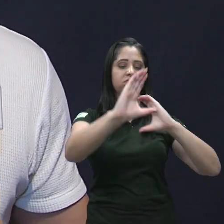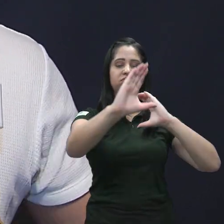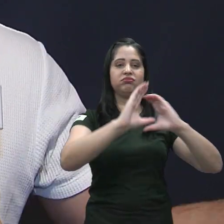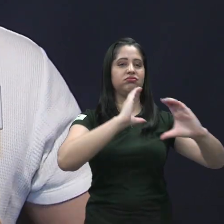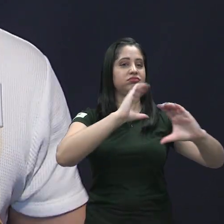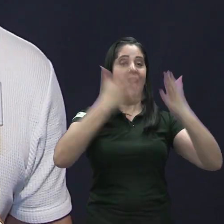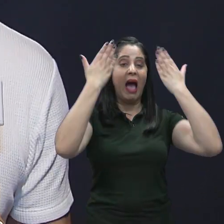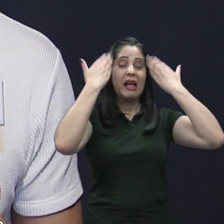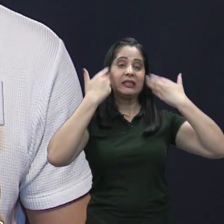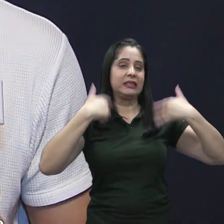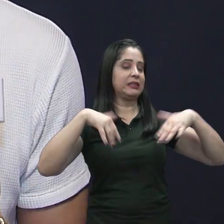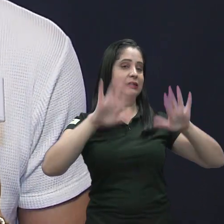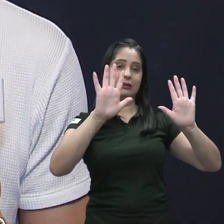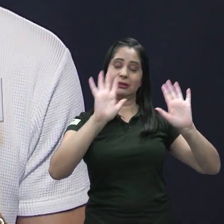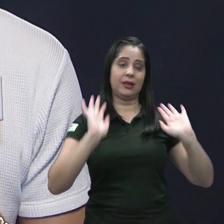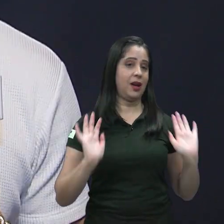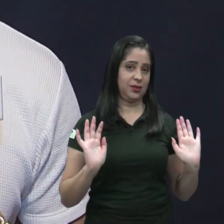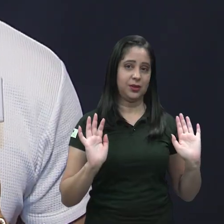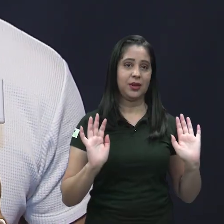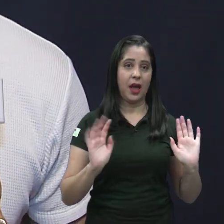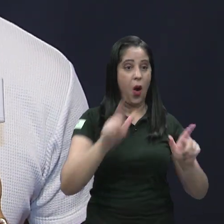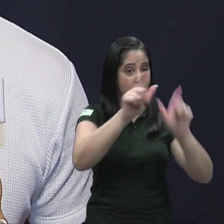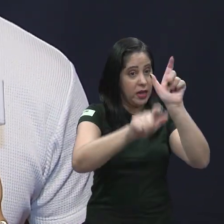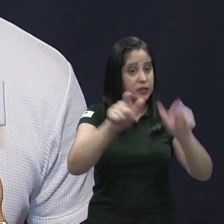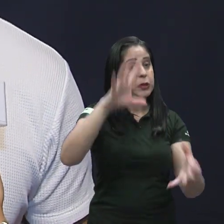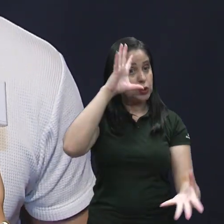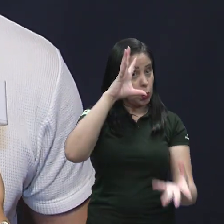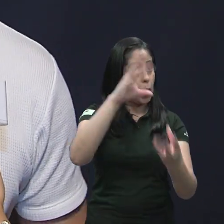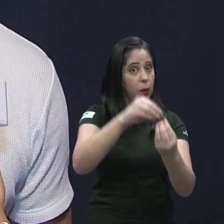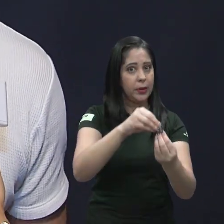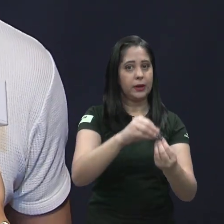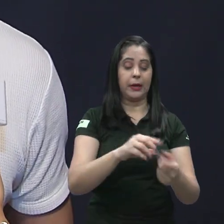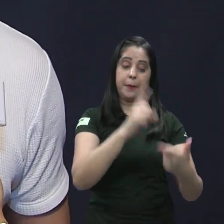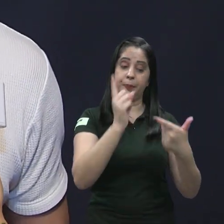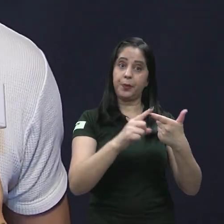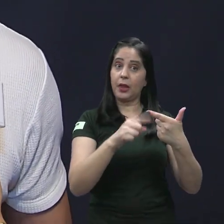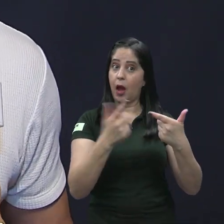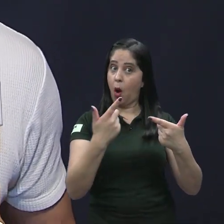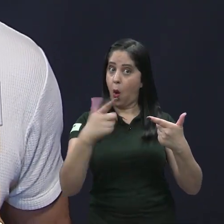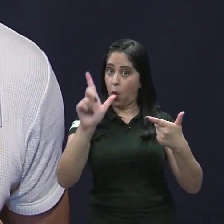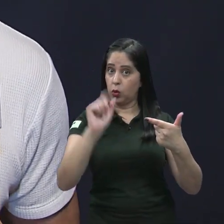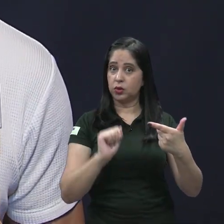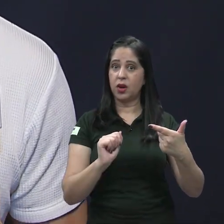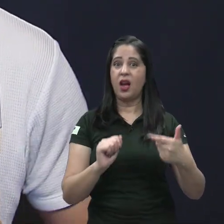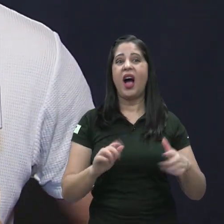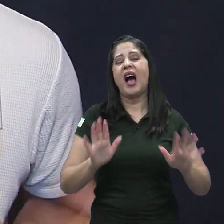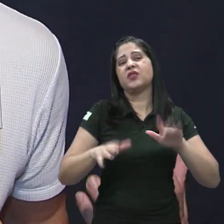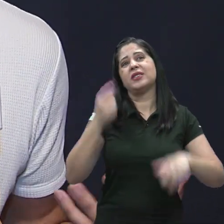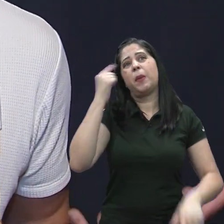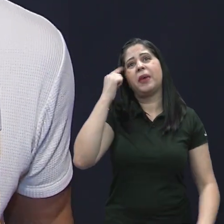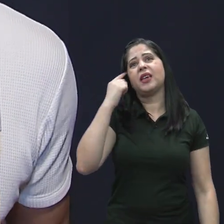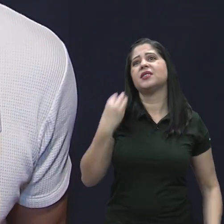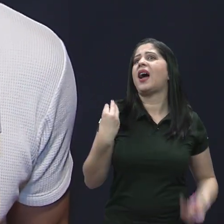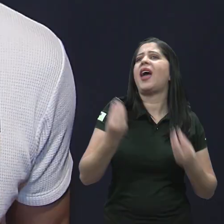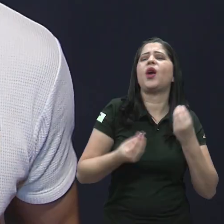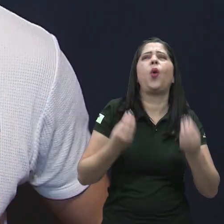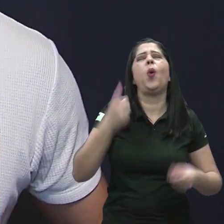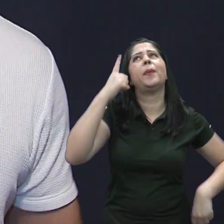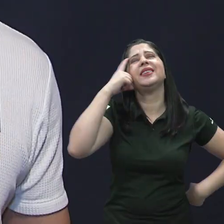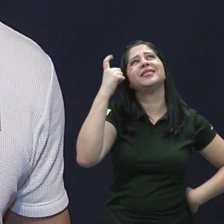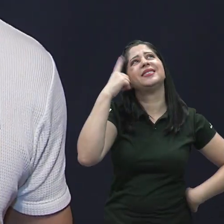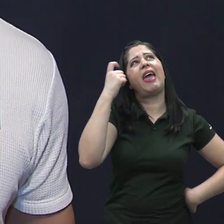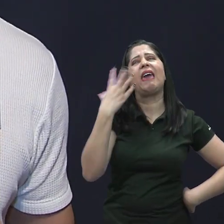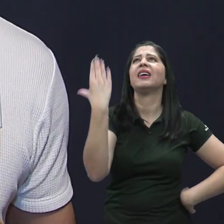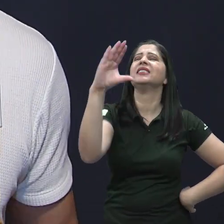o público que vai poder nos assistir, que vai entender aquilo que a gente está falando. Uma outra coisa interessante é que as pessoas pensam, mas como que eu faço para ter ideias? O